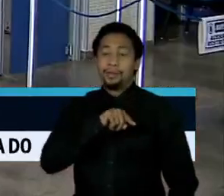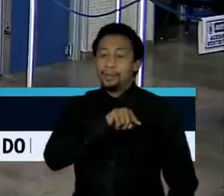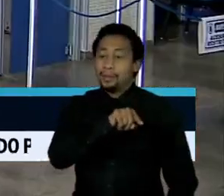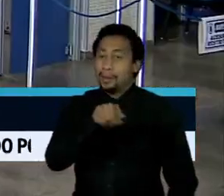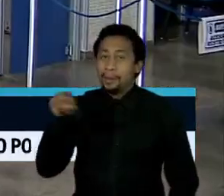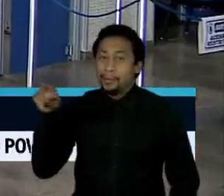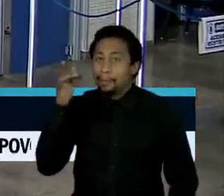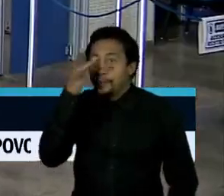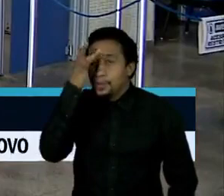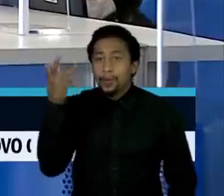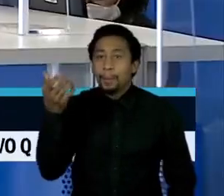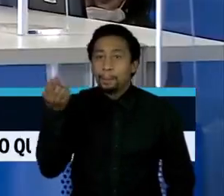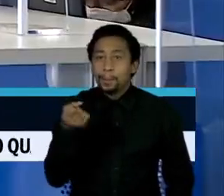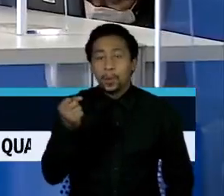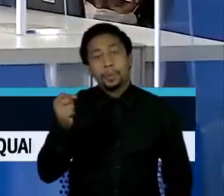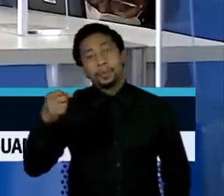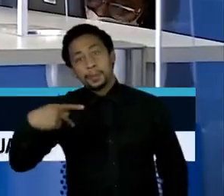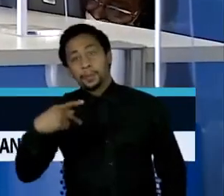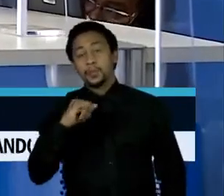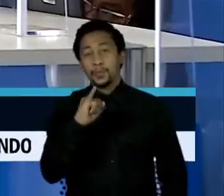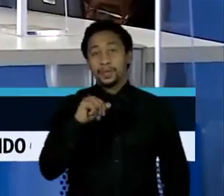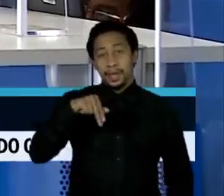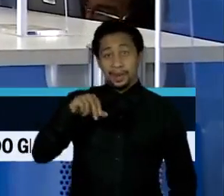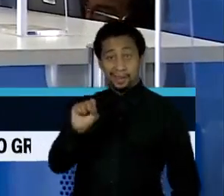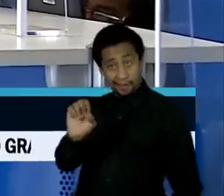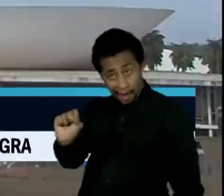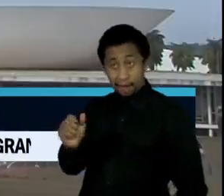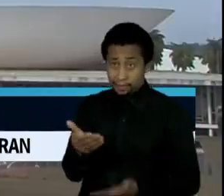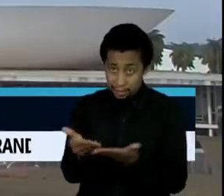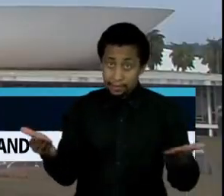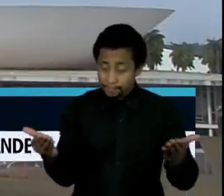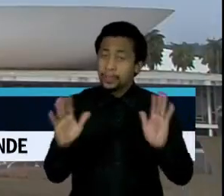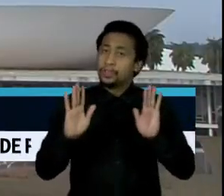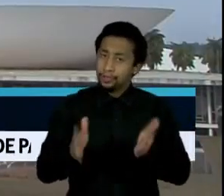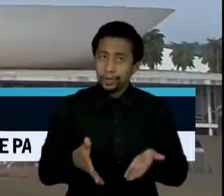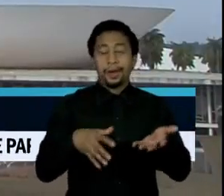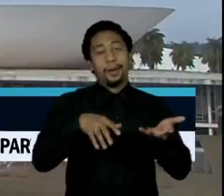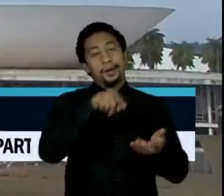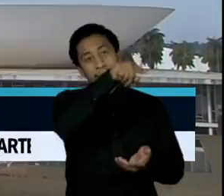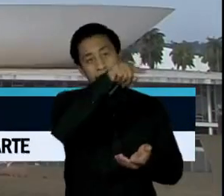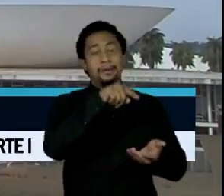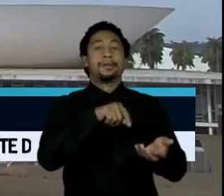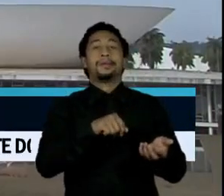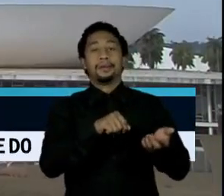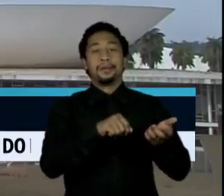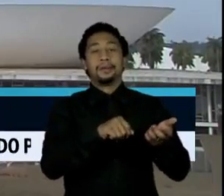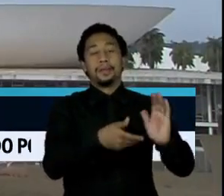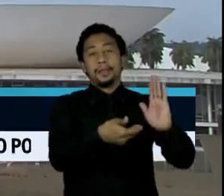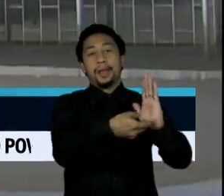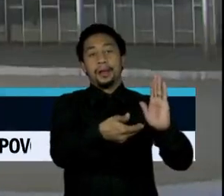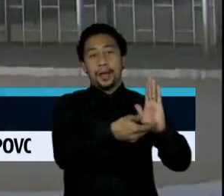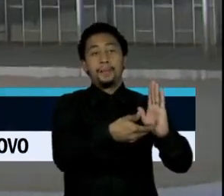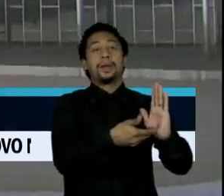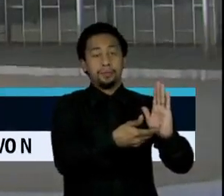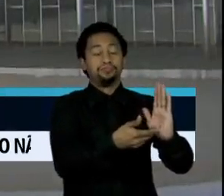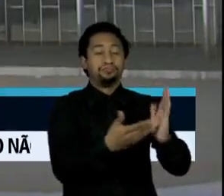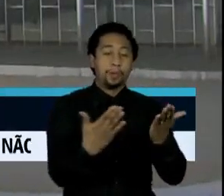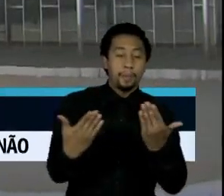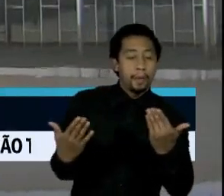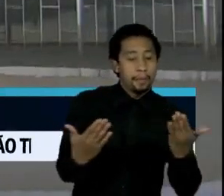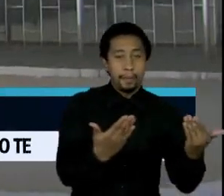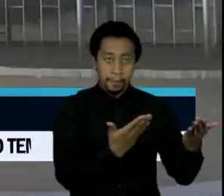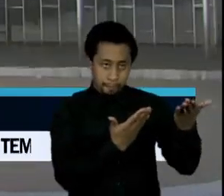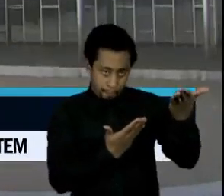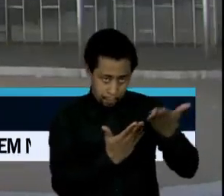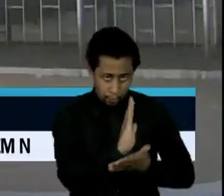por dois anos o projeto passou pela comissão de constituição e justiça da câmara na última semana agora será